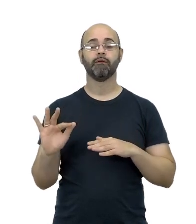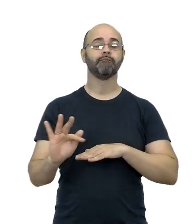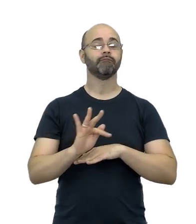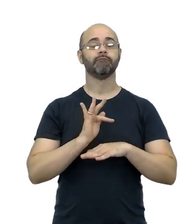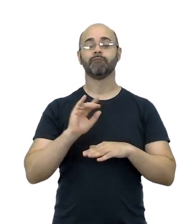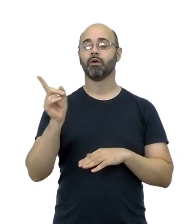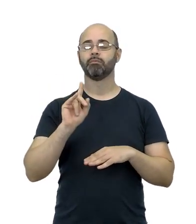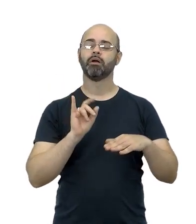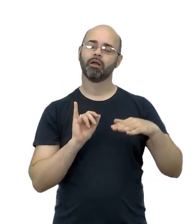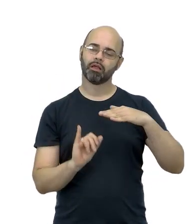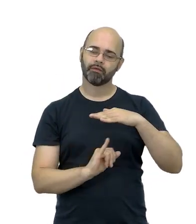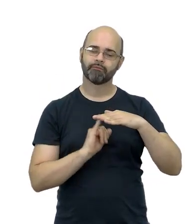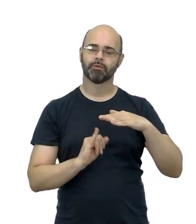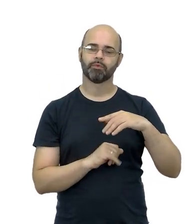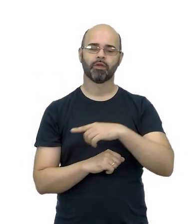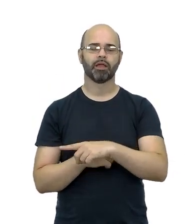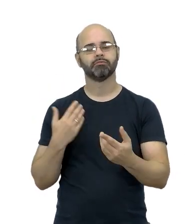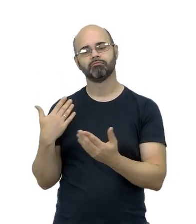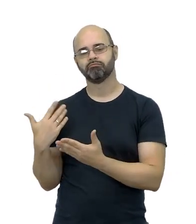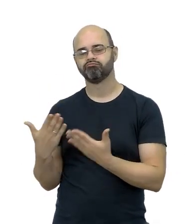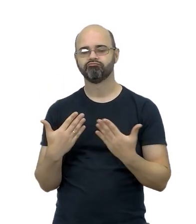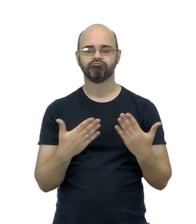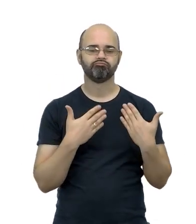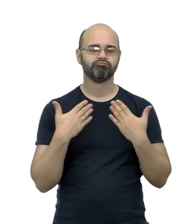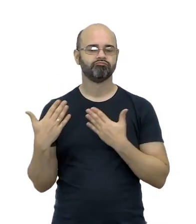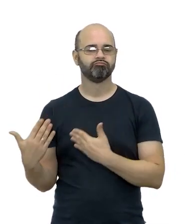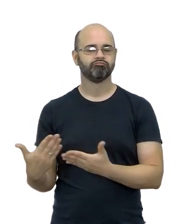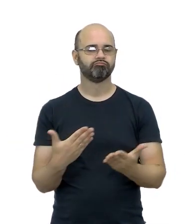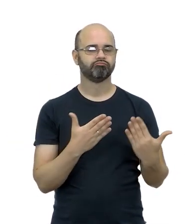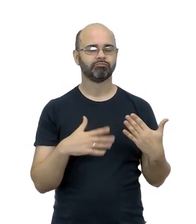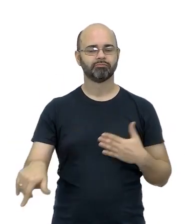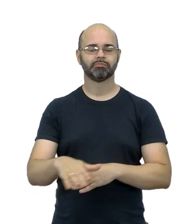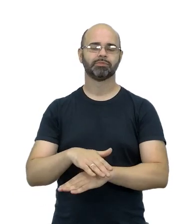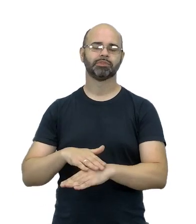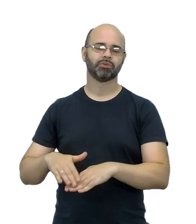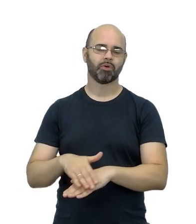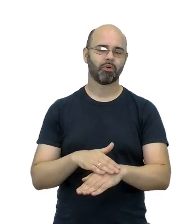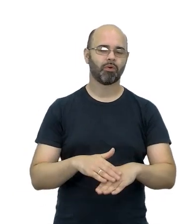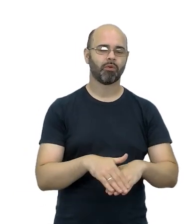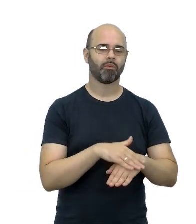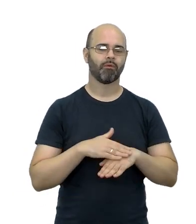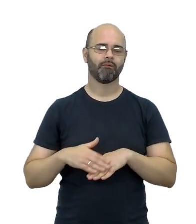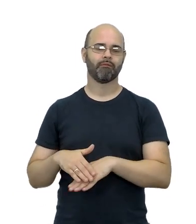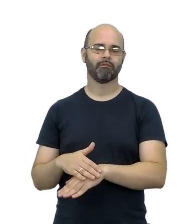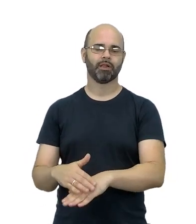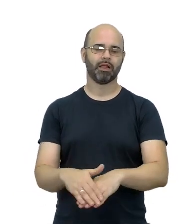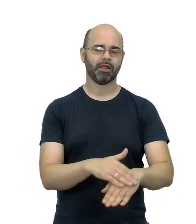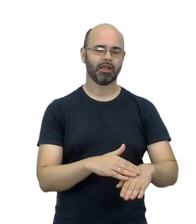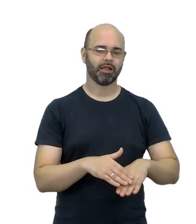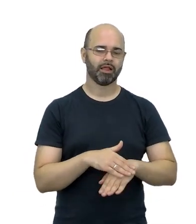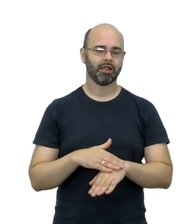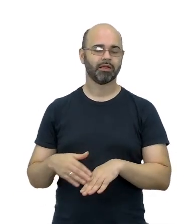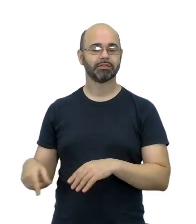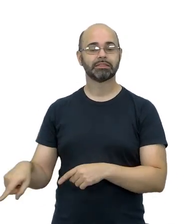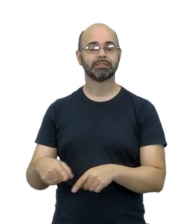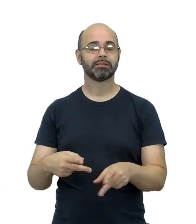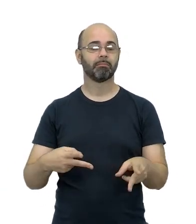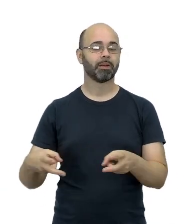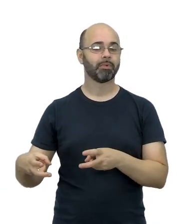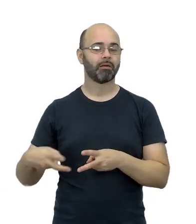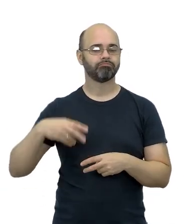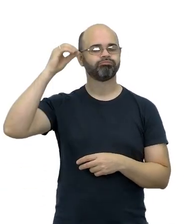discussão que eles vão trazendo ali sobre esse movimento da análise, do conhecimento,